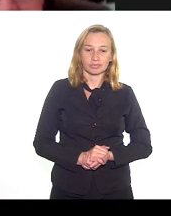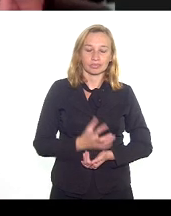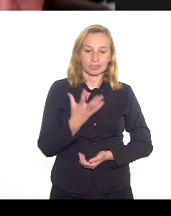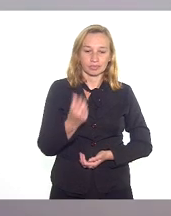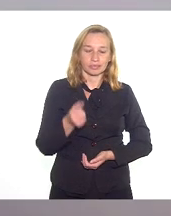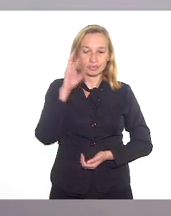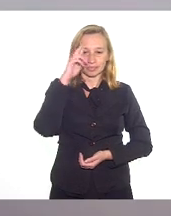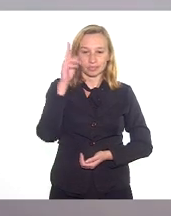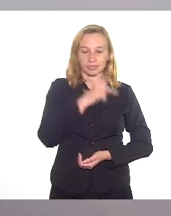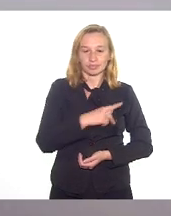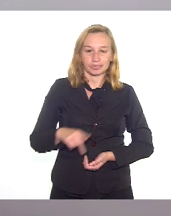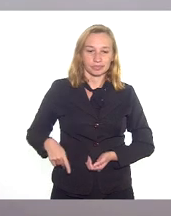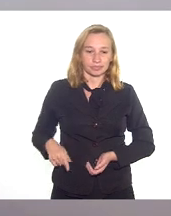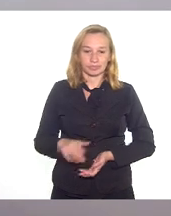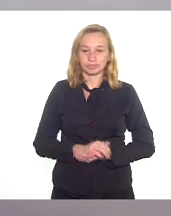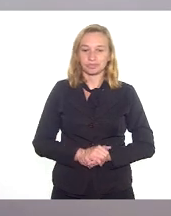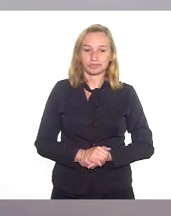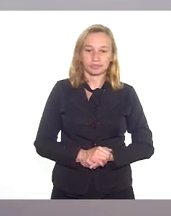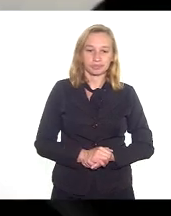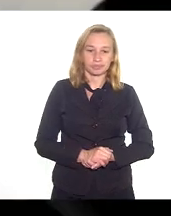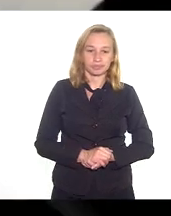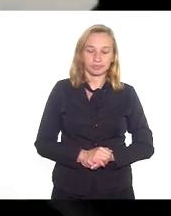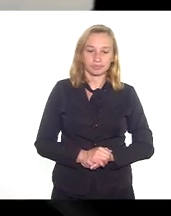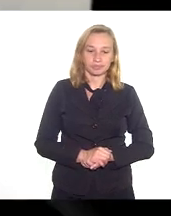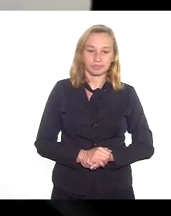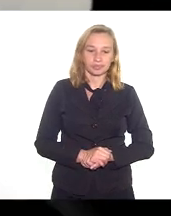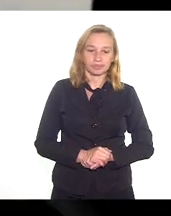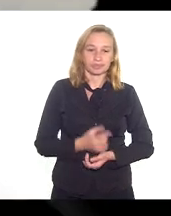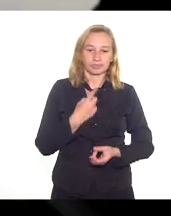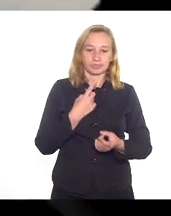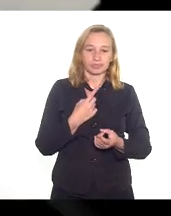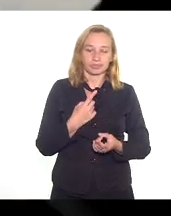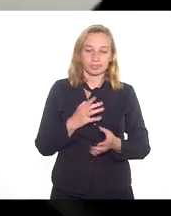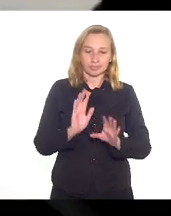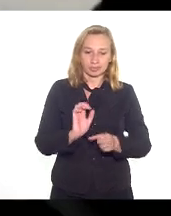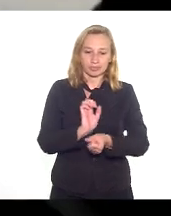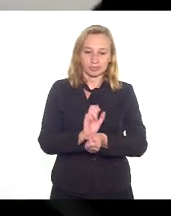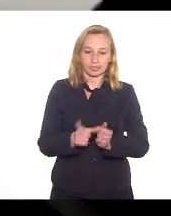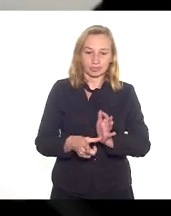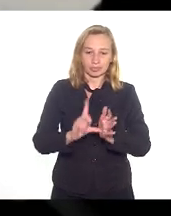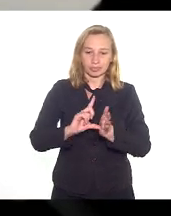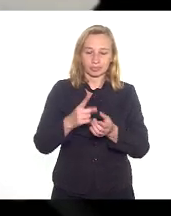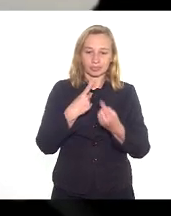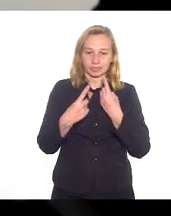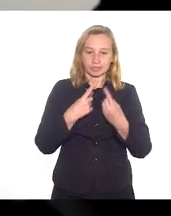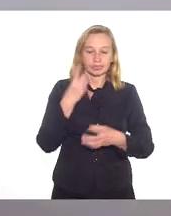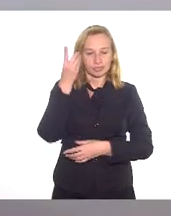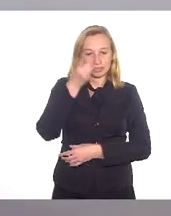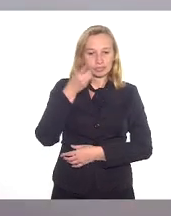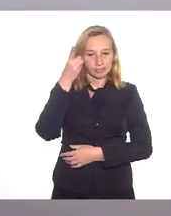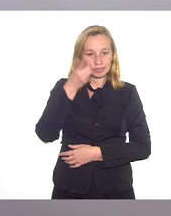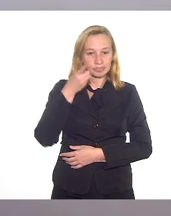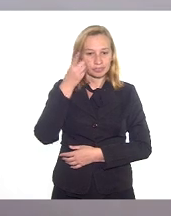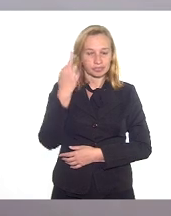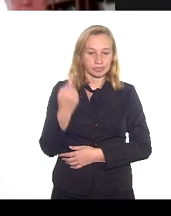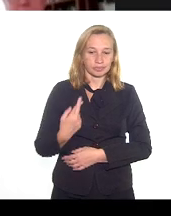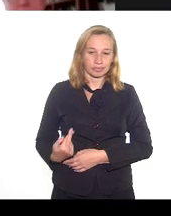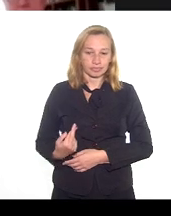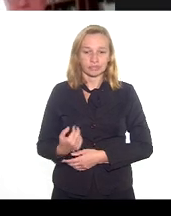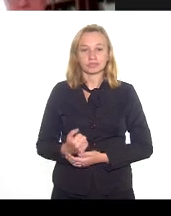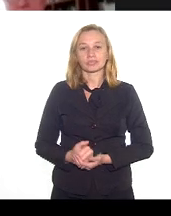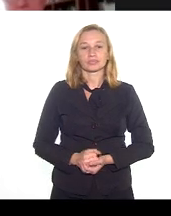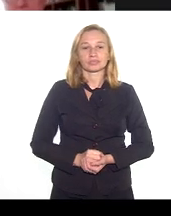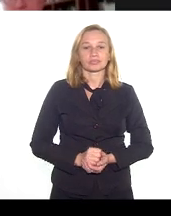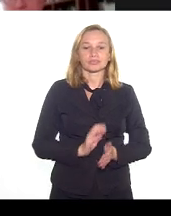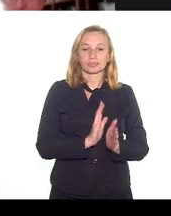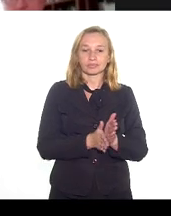Favorável, presidente. Com os pareceres emitidos antes da discussão, deputada Renata Souza, autora,